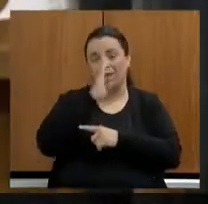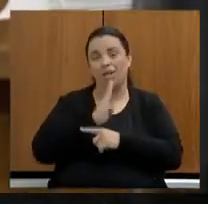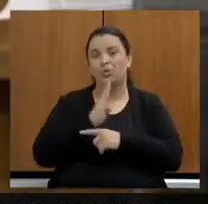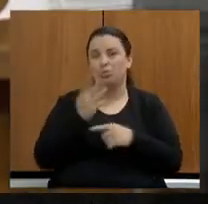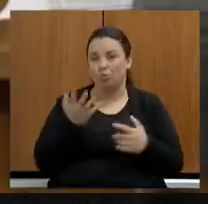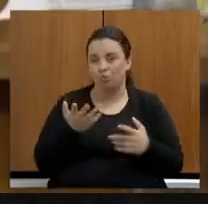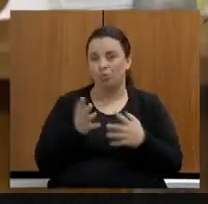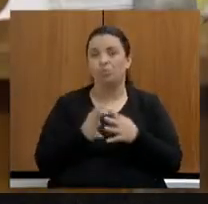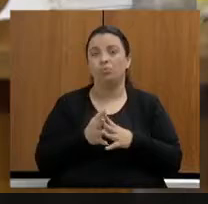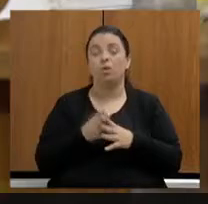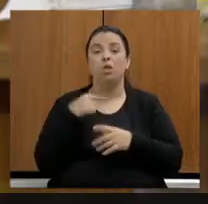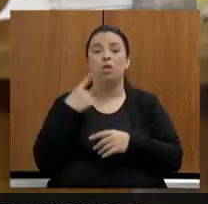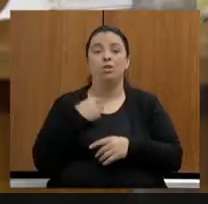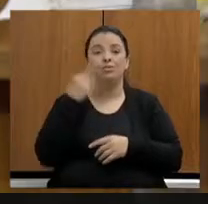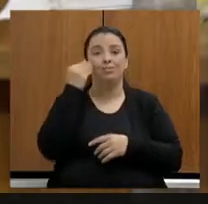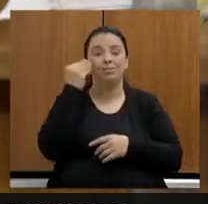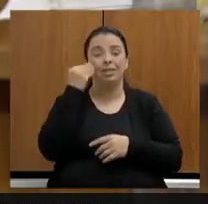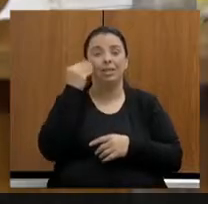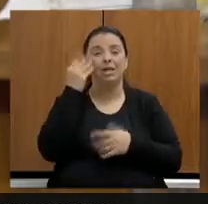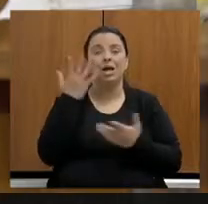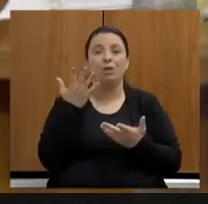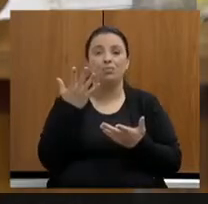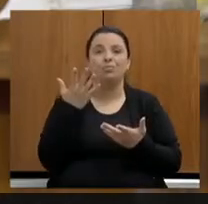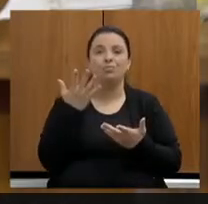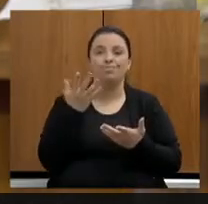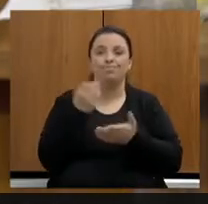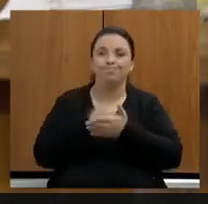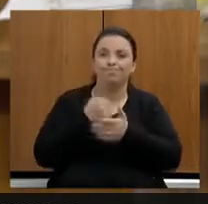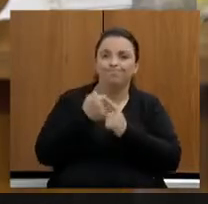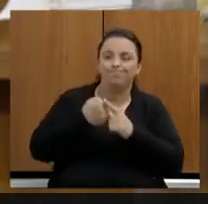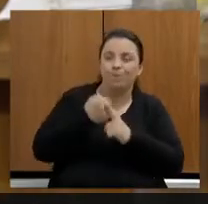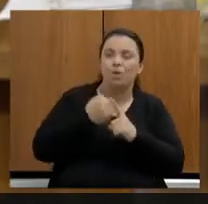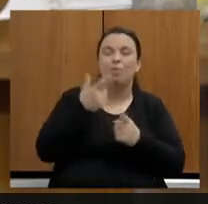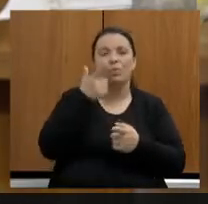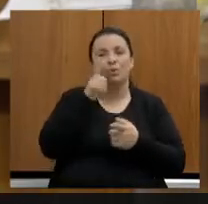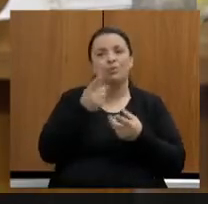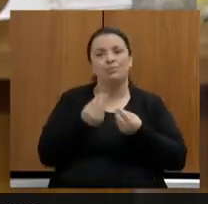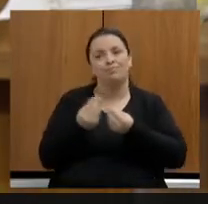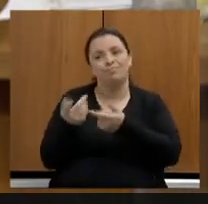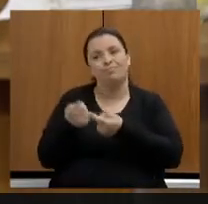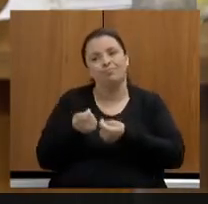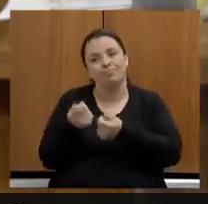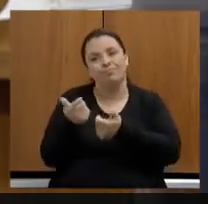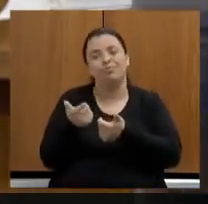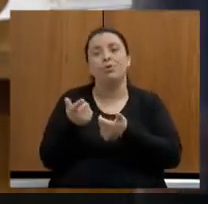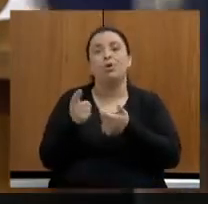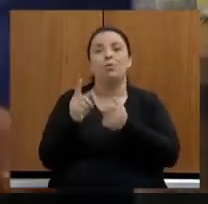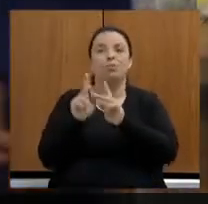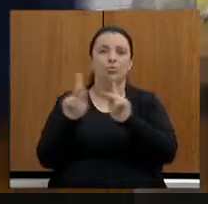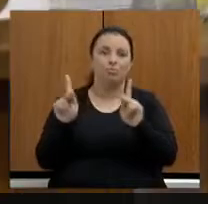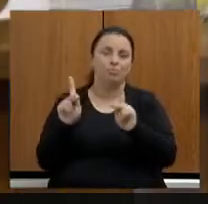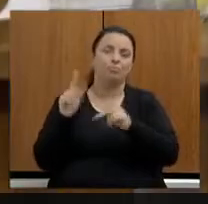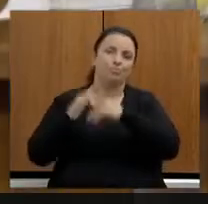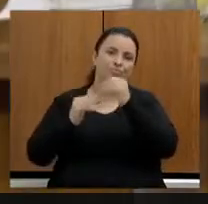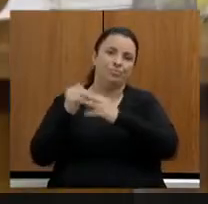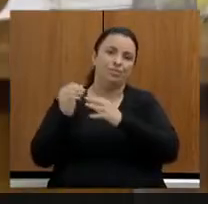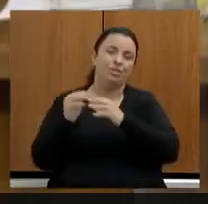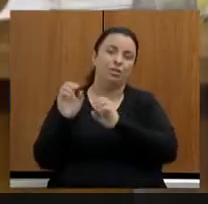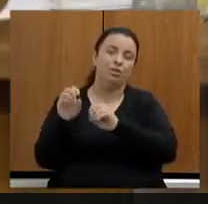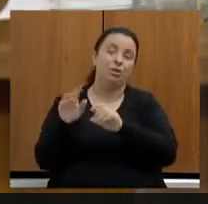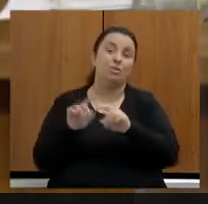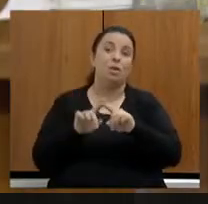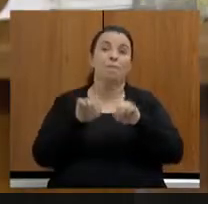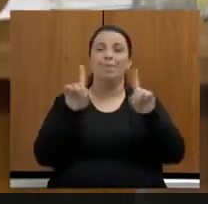deputada é conseguir fazer o repasse de auxílio e verá e aos profissionais de educação mas estávamos impedidos